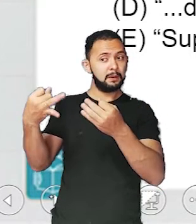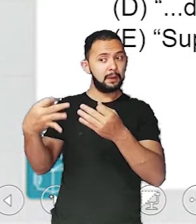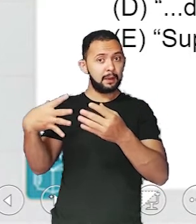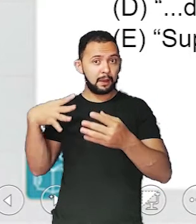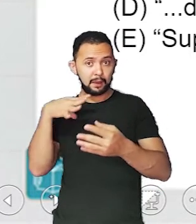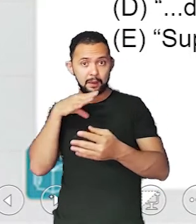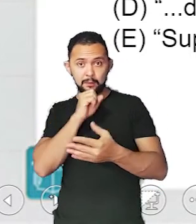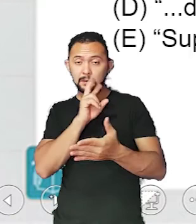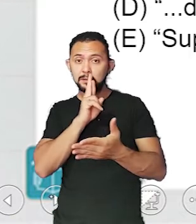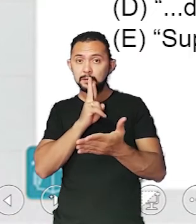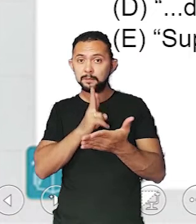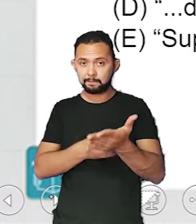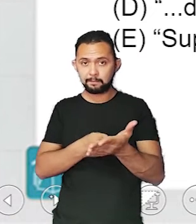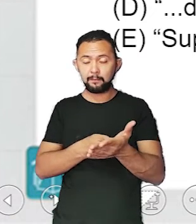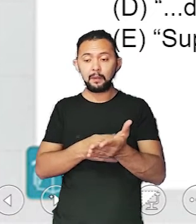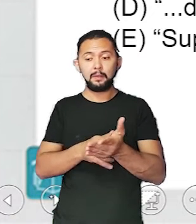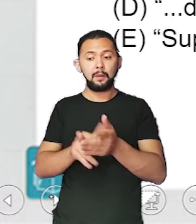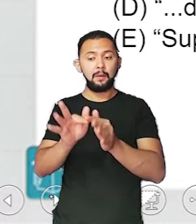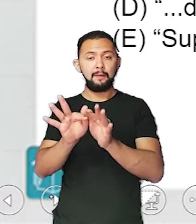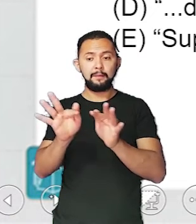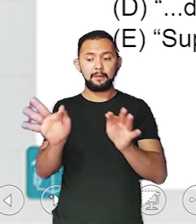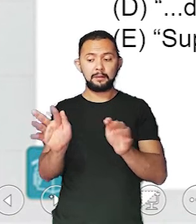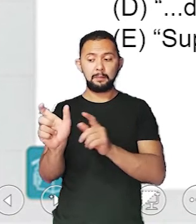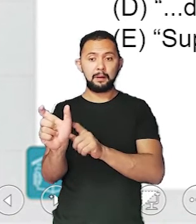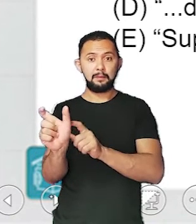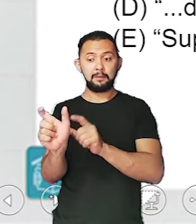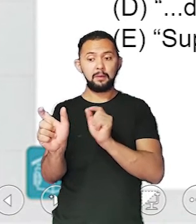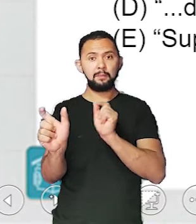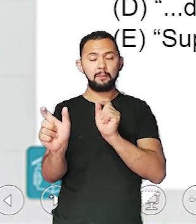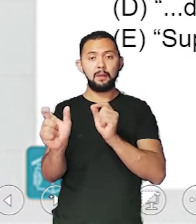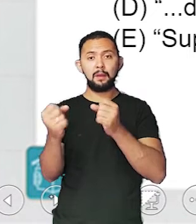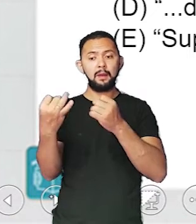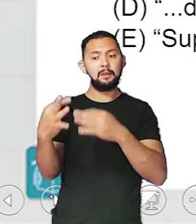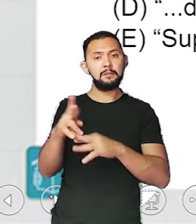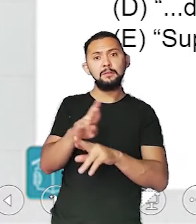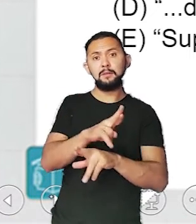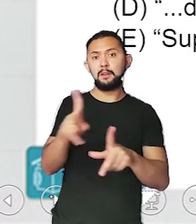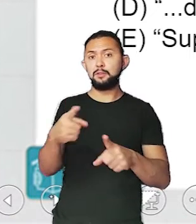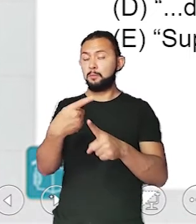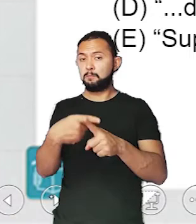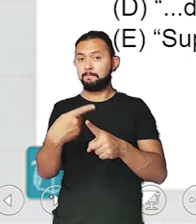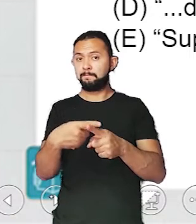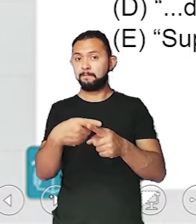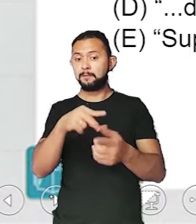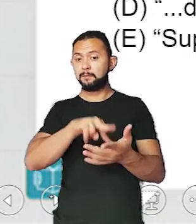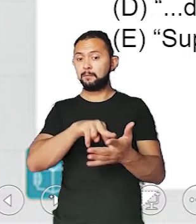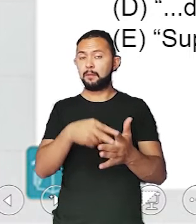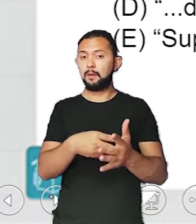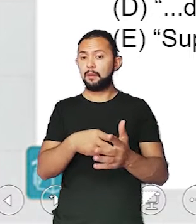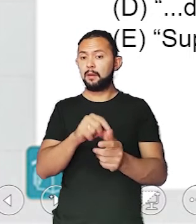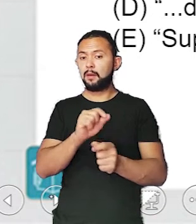questão, né? A palavra destacada diferencia-se das demais pela função morfossintática. Em 4 delas, trata-se de um pronome